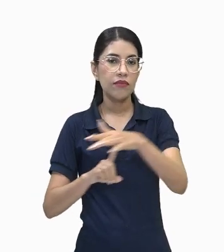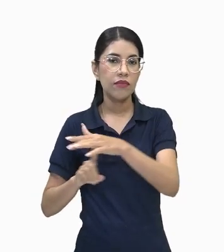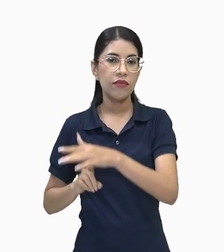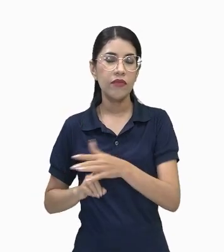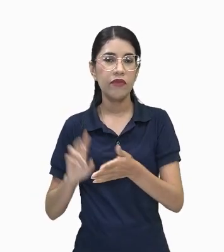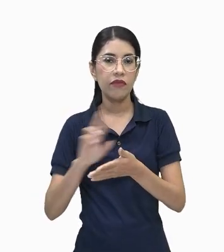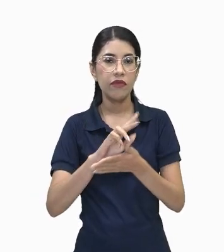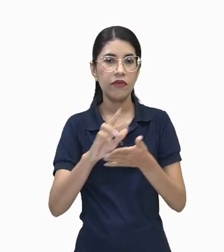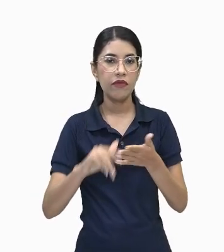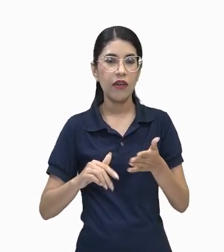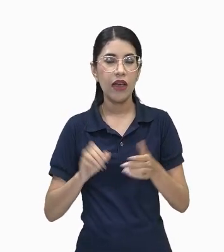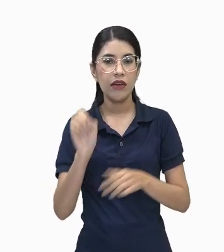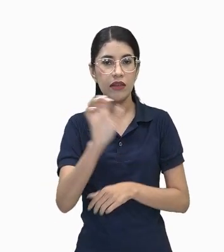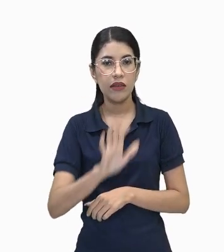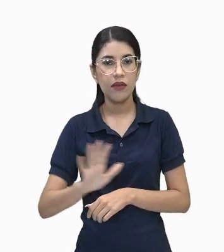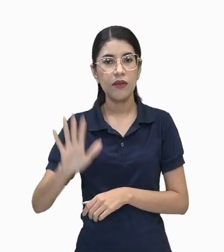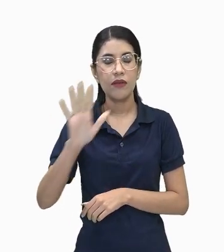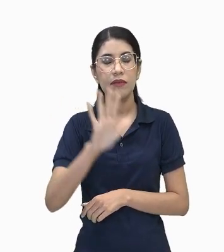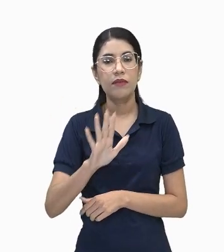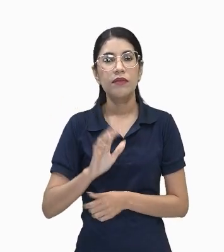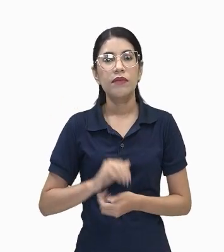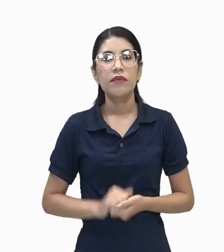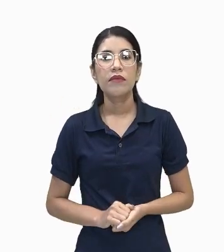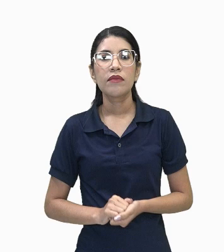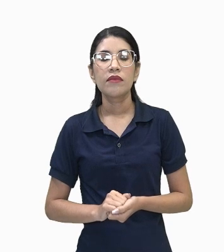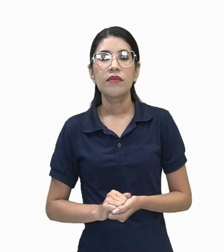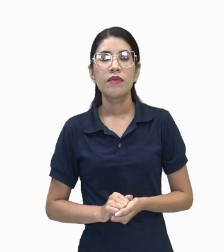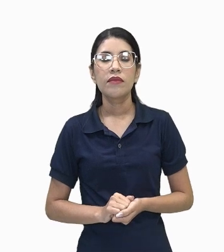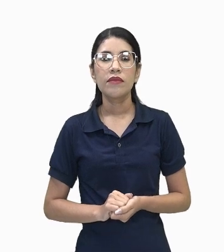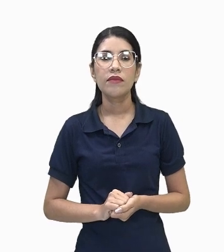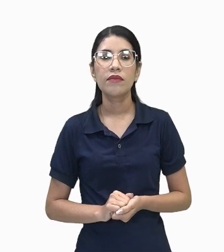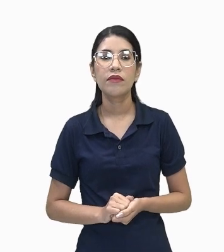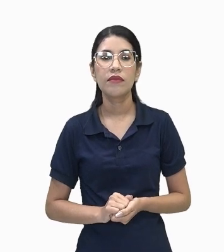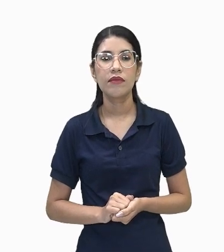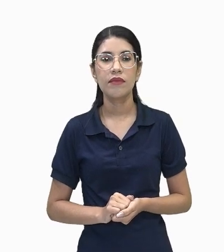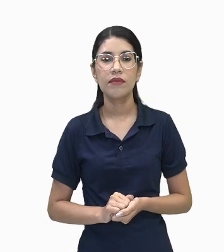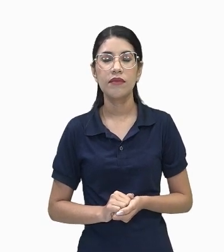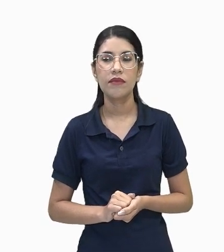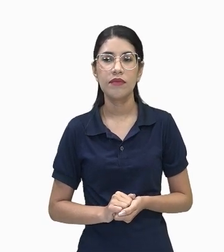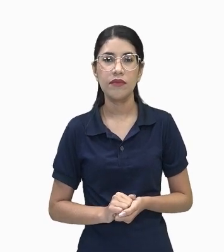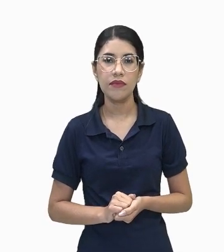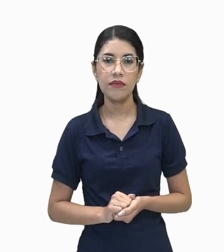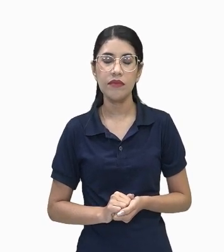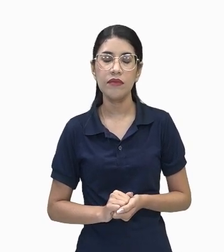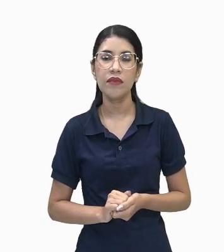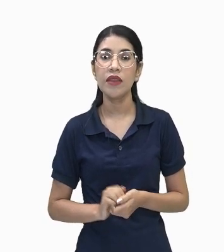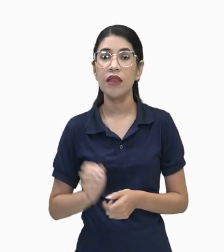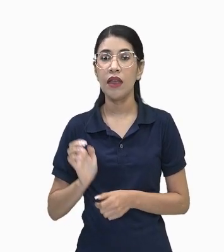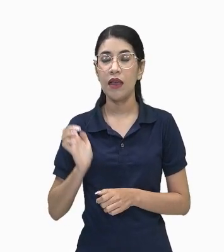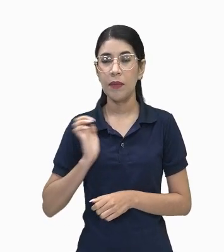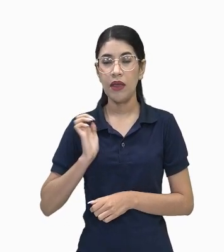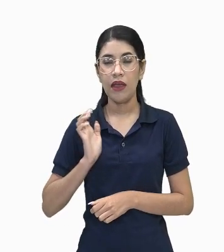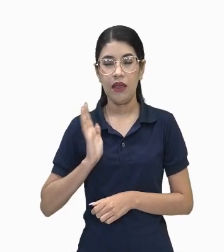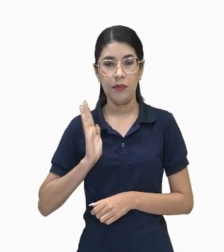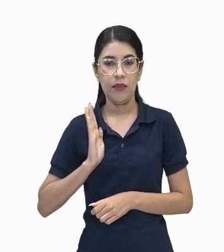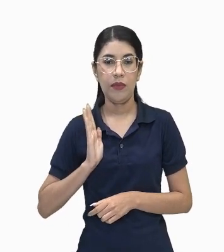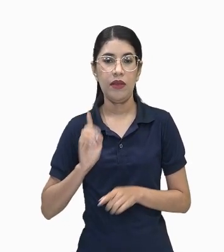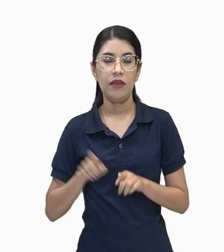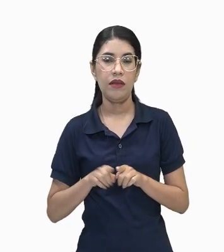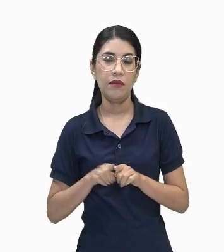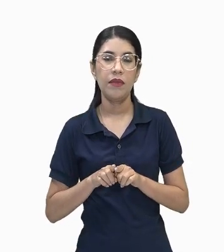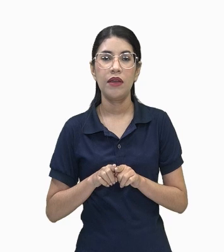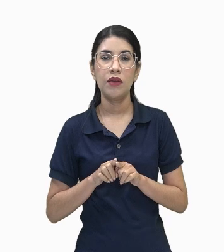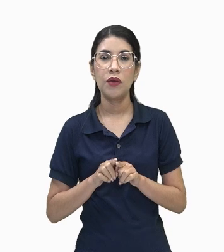ao longo ali do continente europeu. Vamos adiante. A burguesia e as corporações de